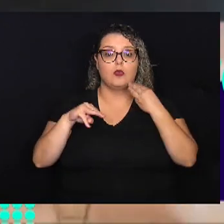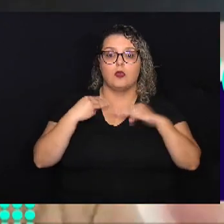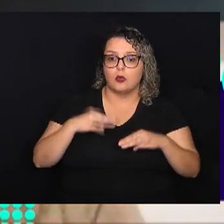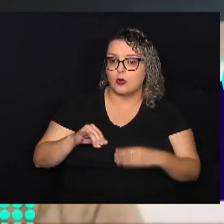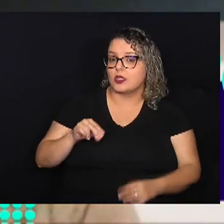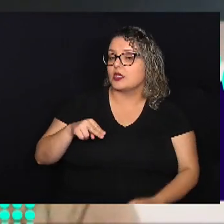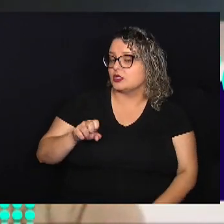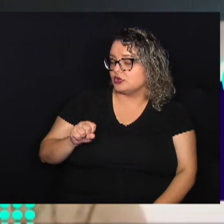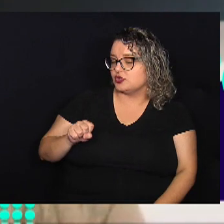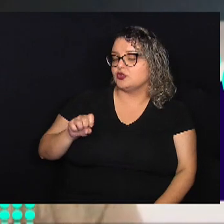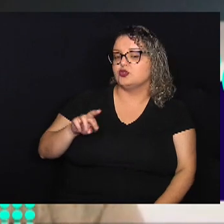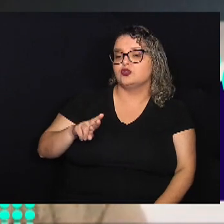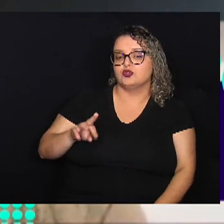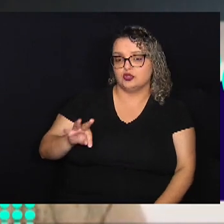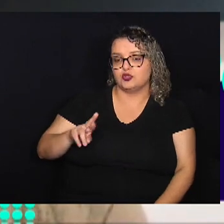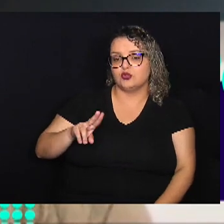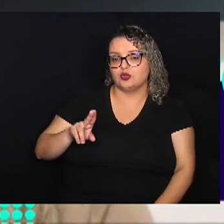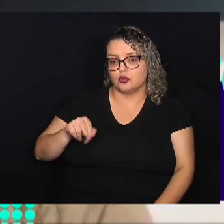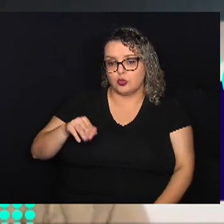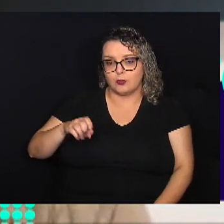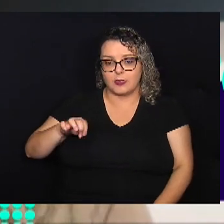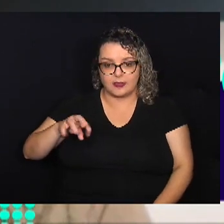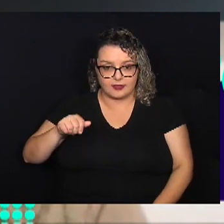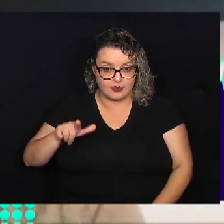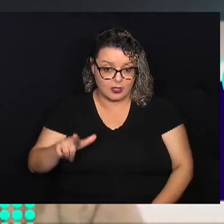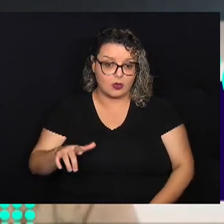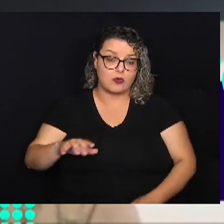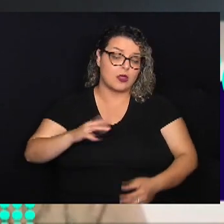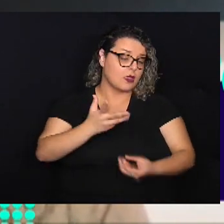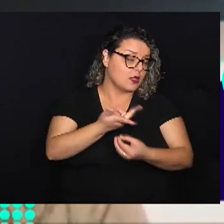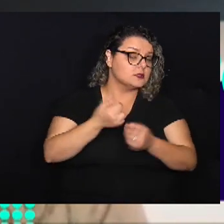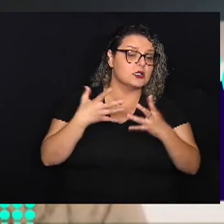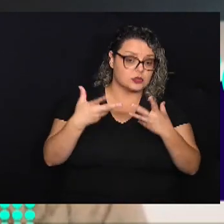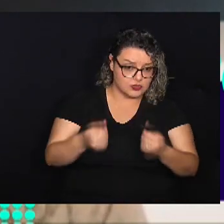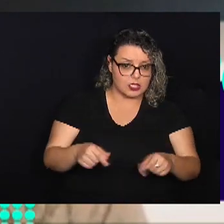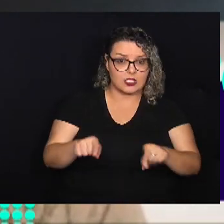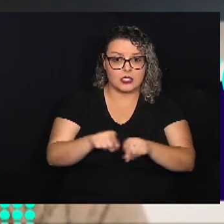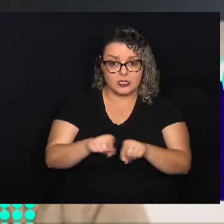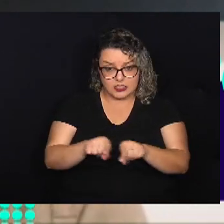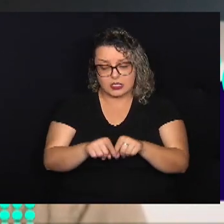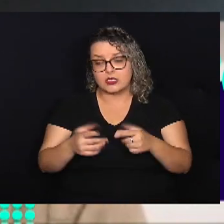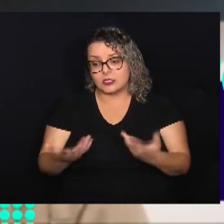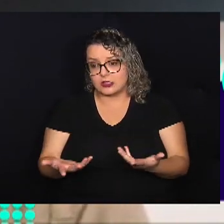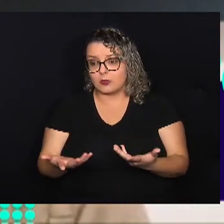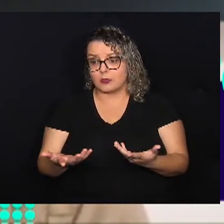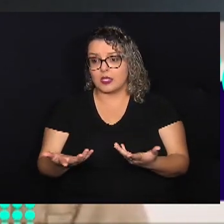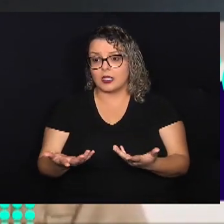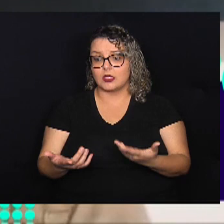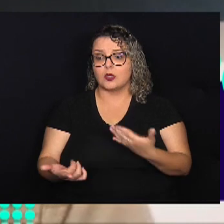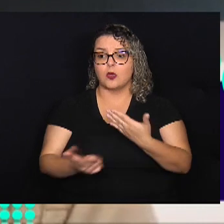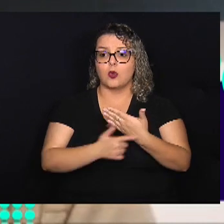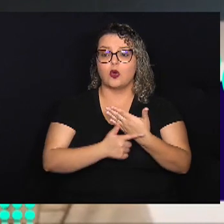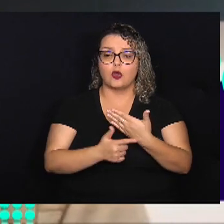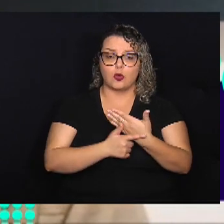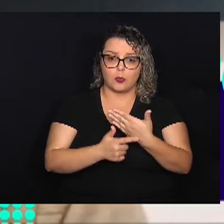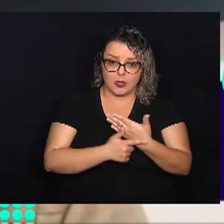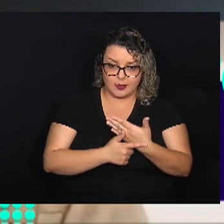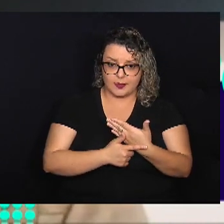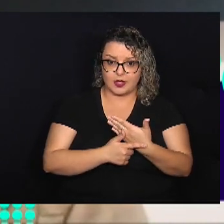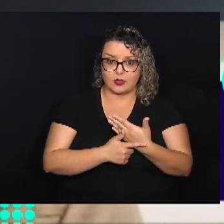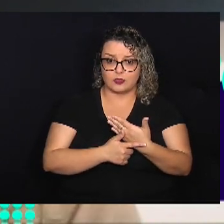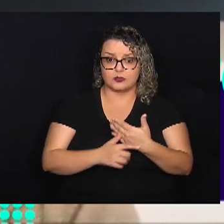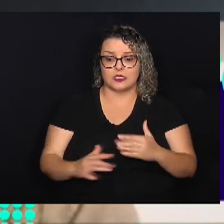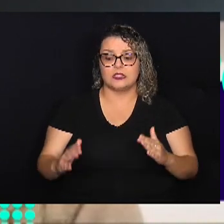instrumental e às artes em geral, e também enaltecendo o papel dessas casas